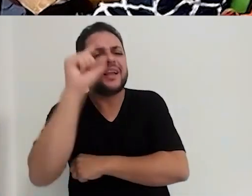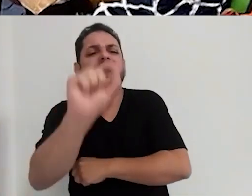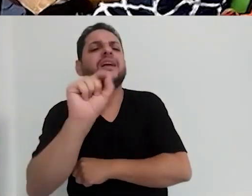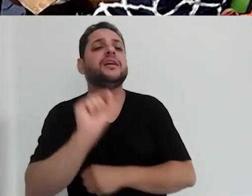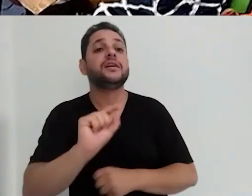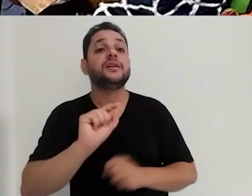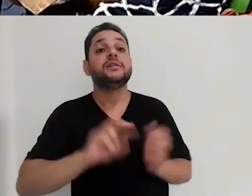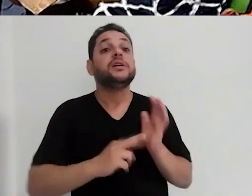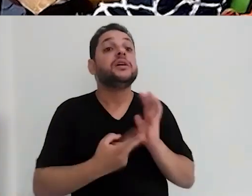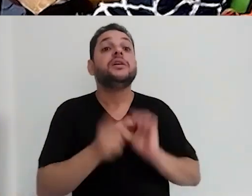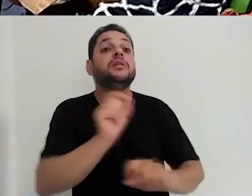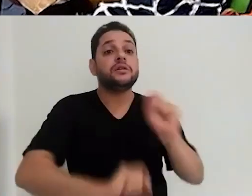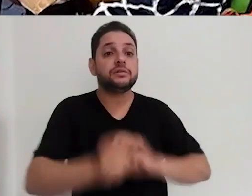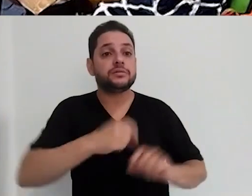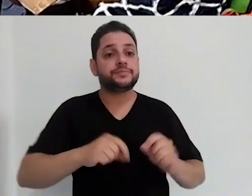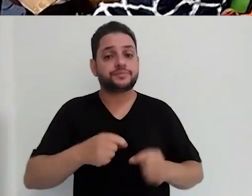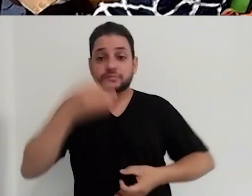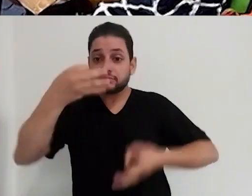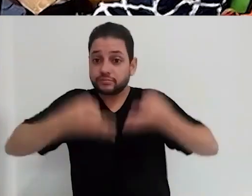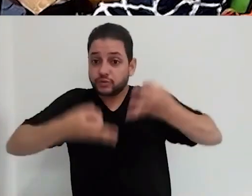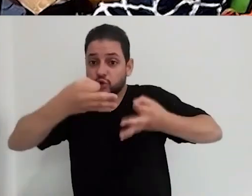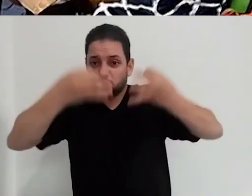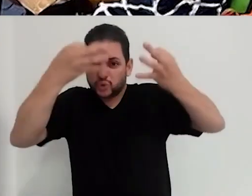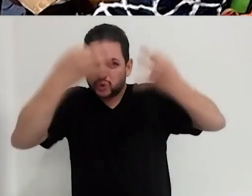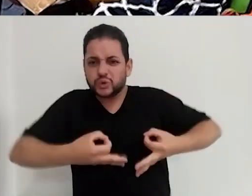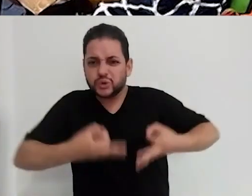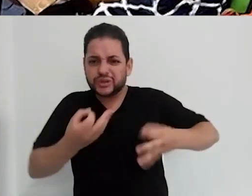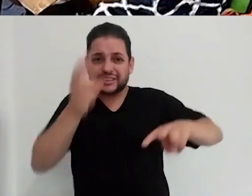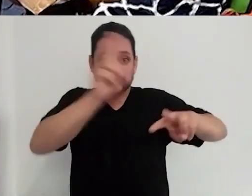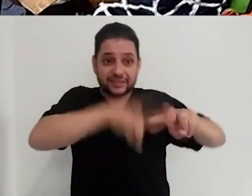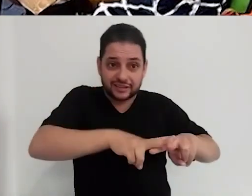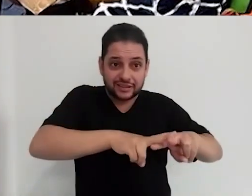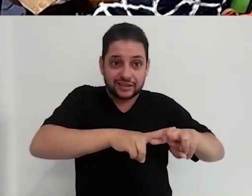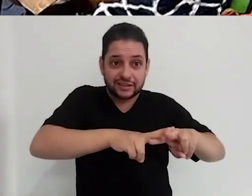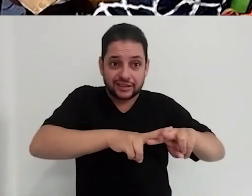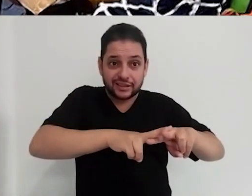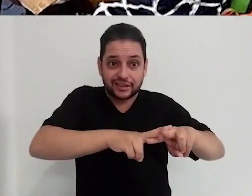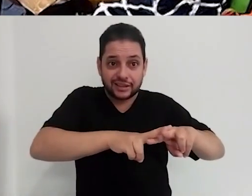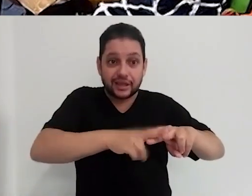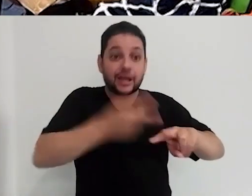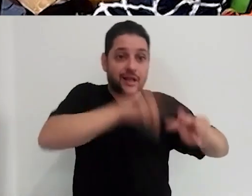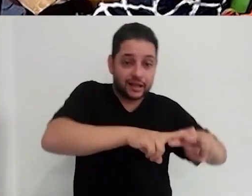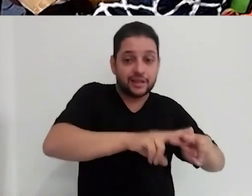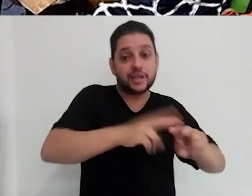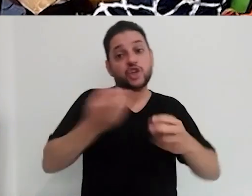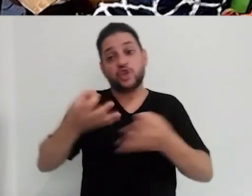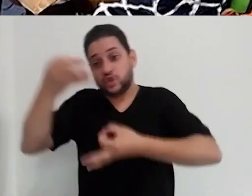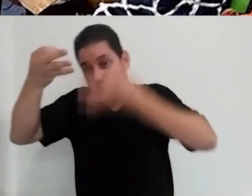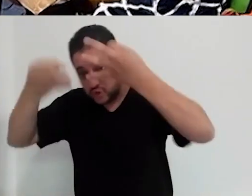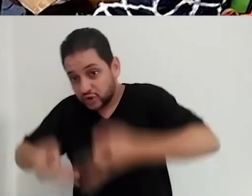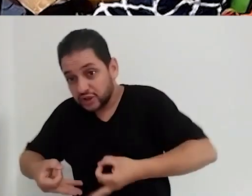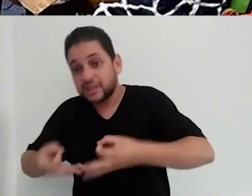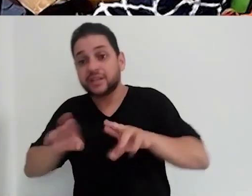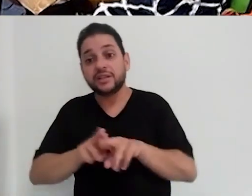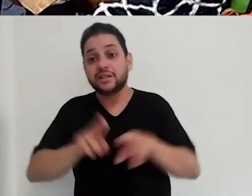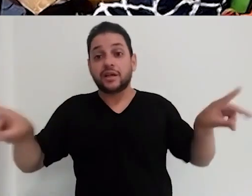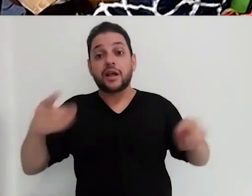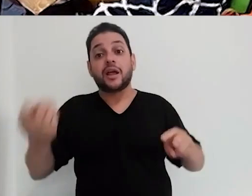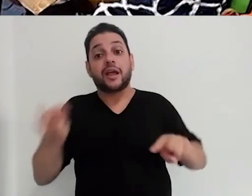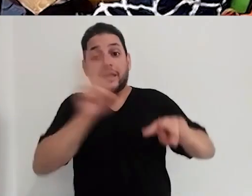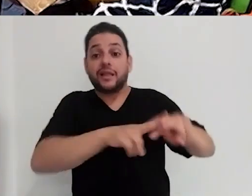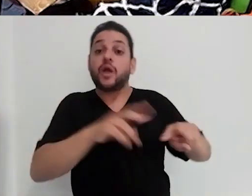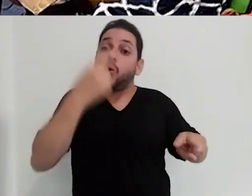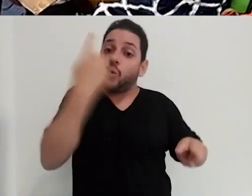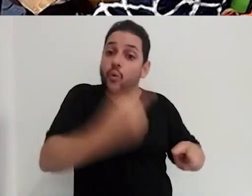não é cadeia, justiça é uma coisa, cadeia é outra. Cadeia é uma das formas em que a justiça é implementada, mas só uma das formas, não é a mesma